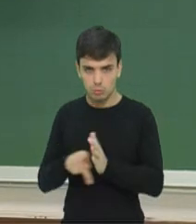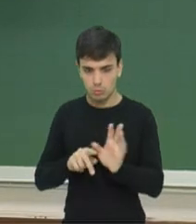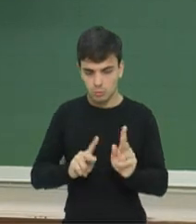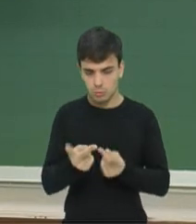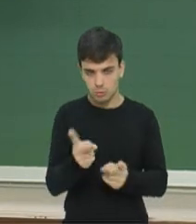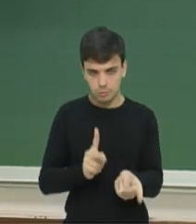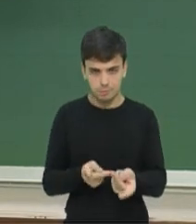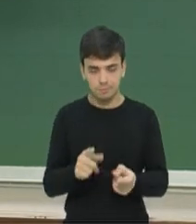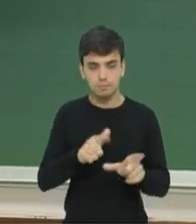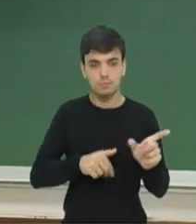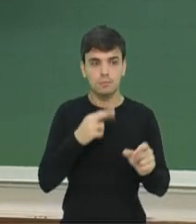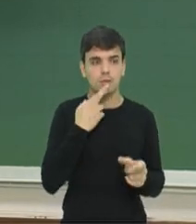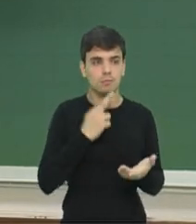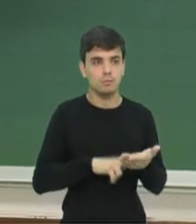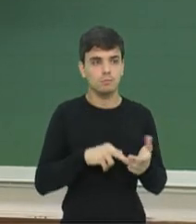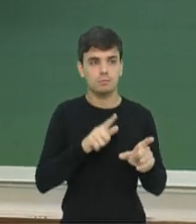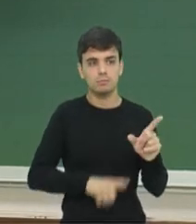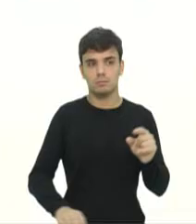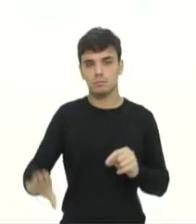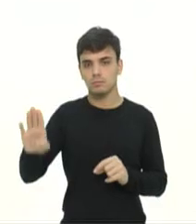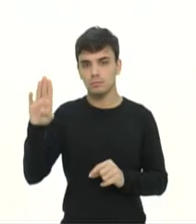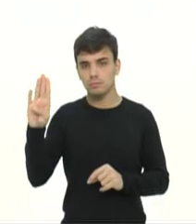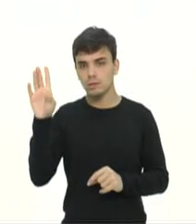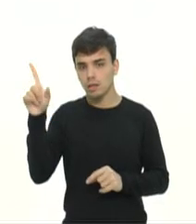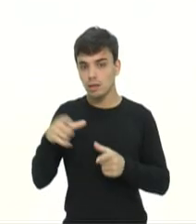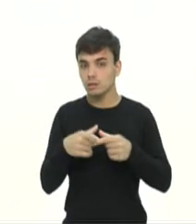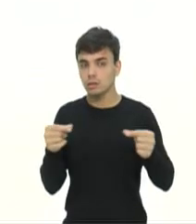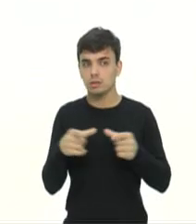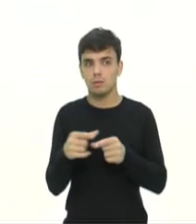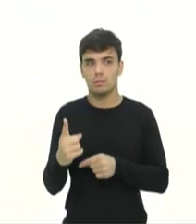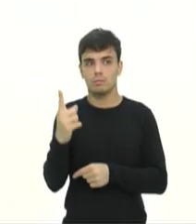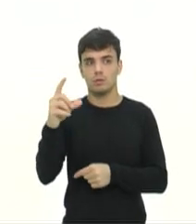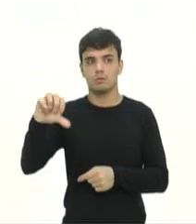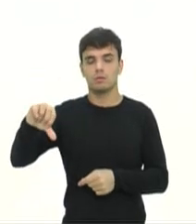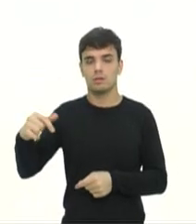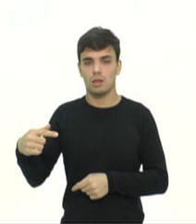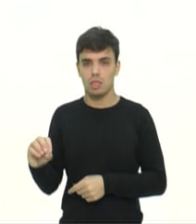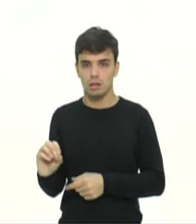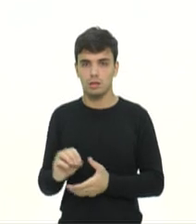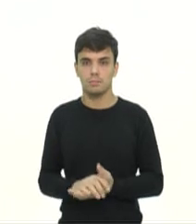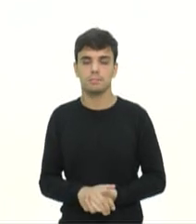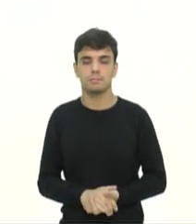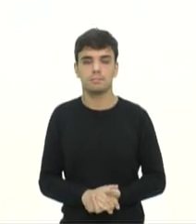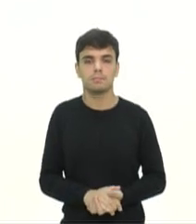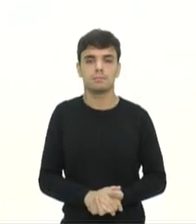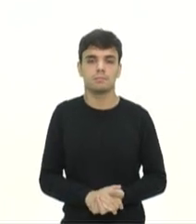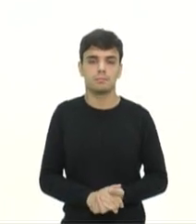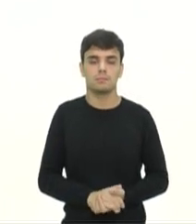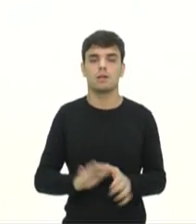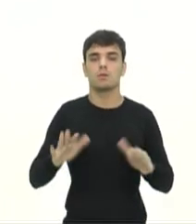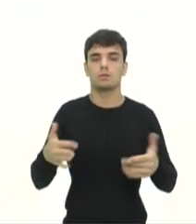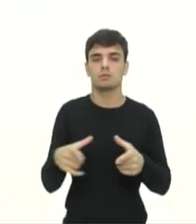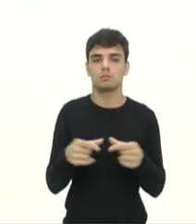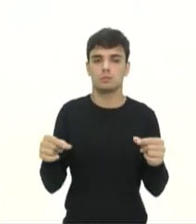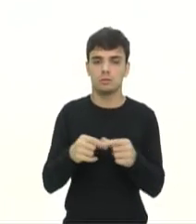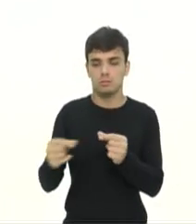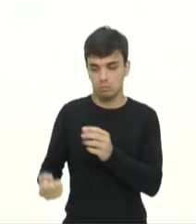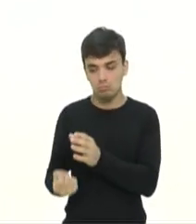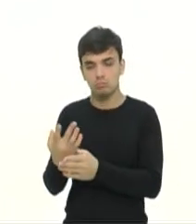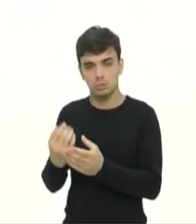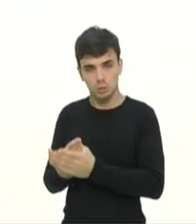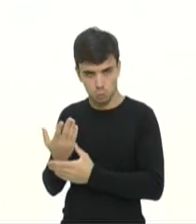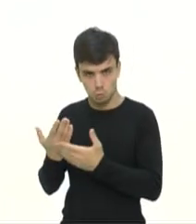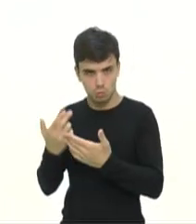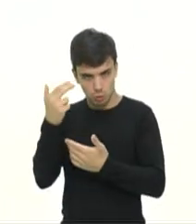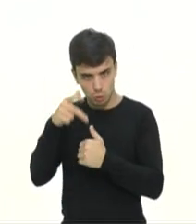karatê? Resposta correta, letra B, no Japão em 1970, né? Então ele foi realizado no país de origem da modalidade,